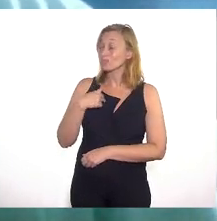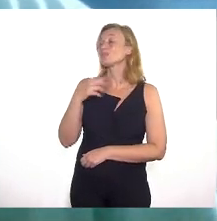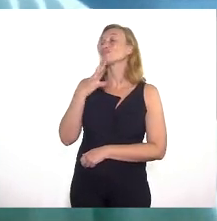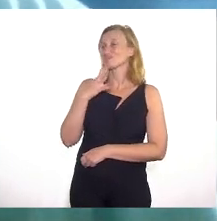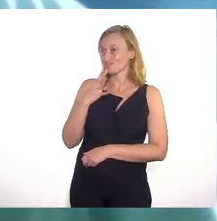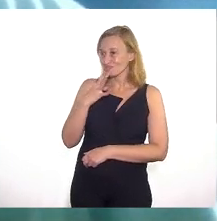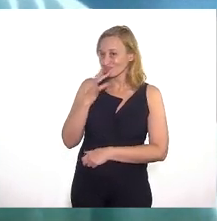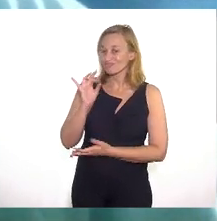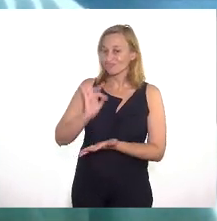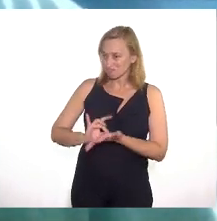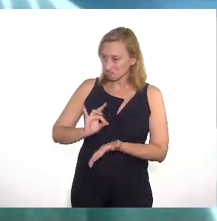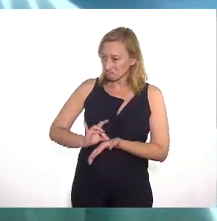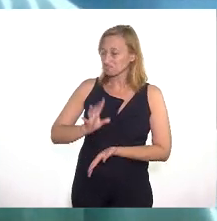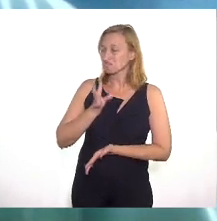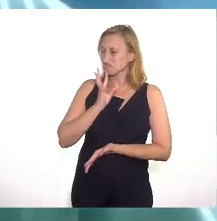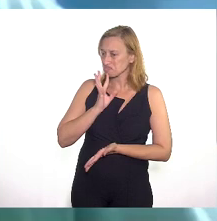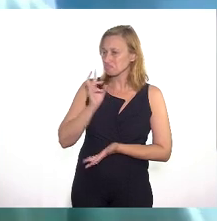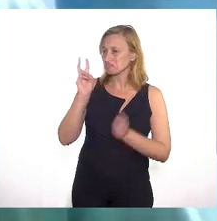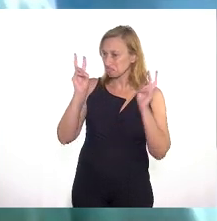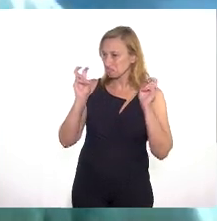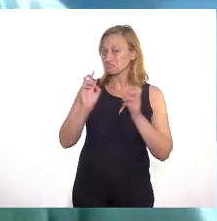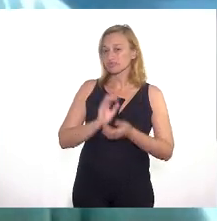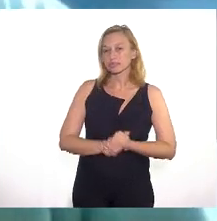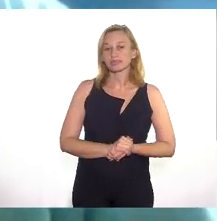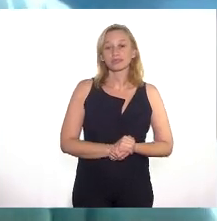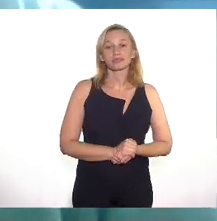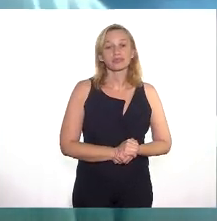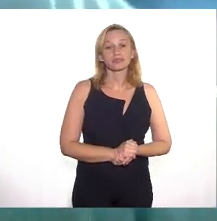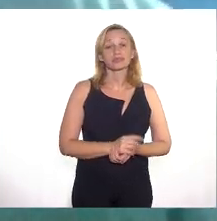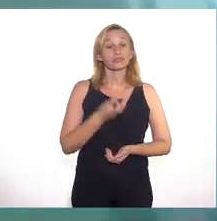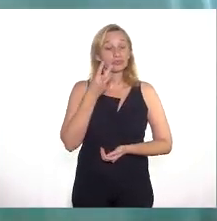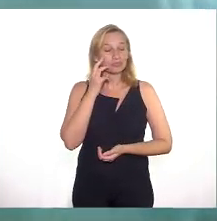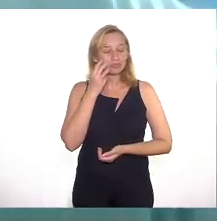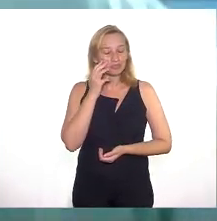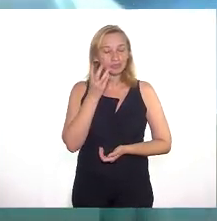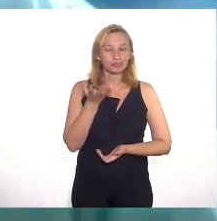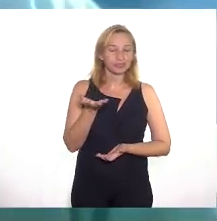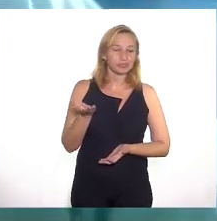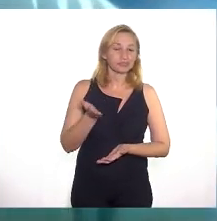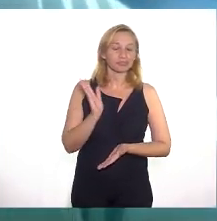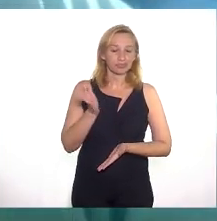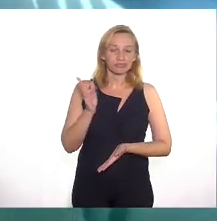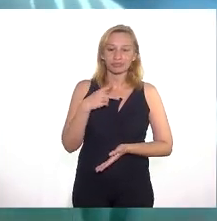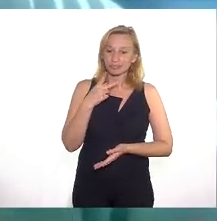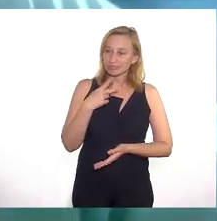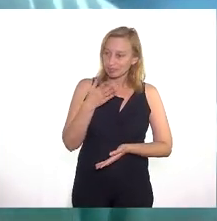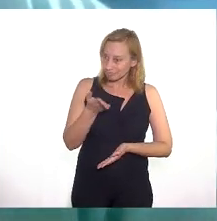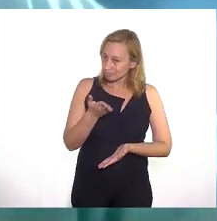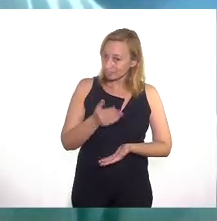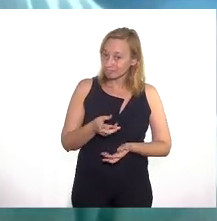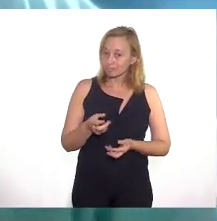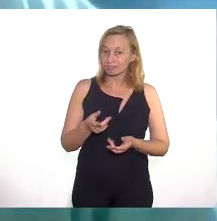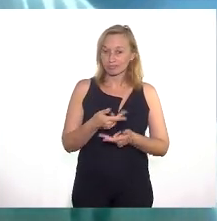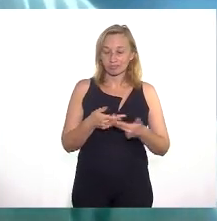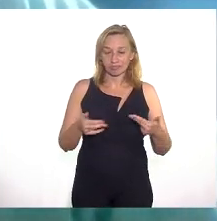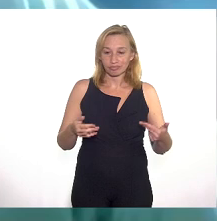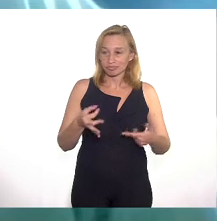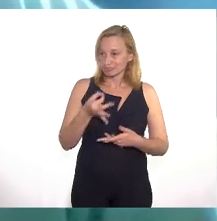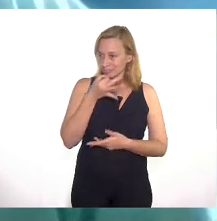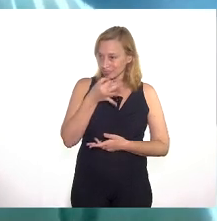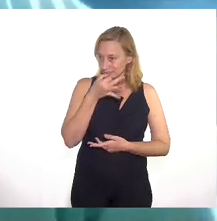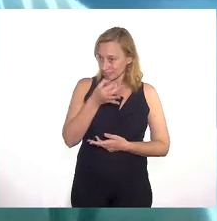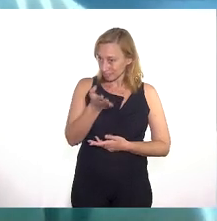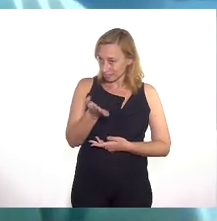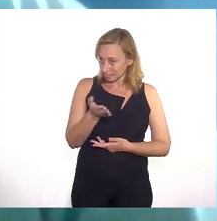conheço e são realmente conhecedores do tema. O Valdec já adiantou uma série de sugestões,